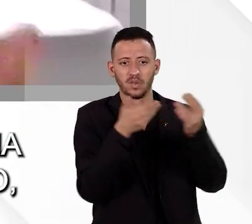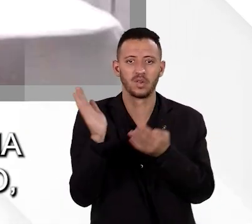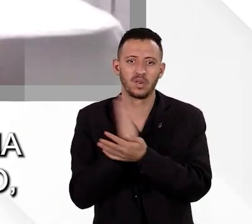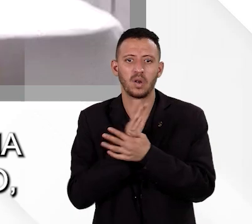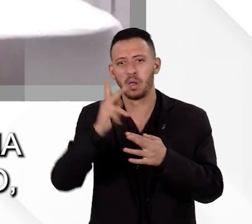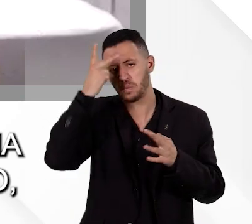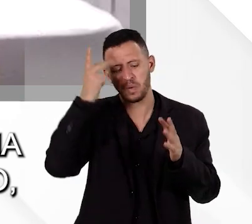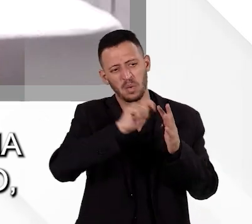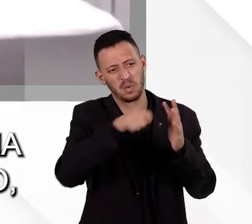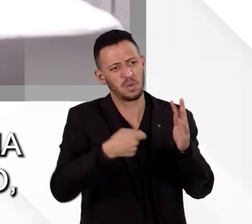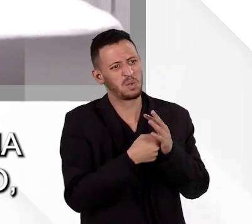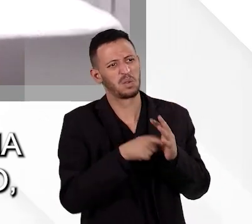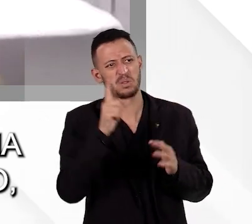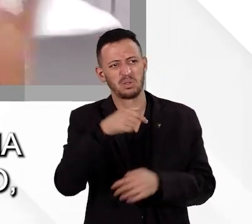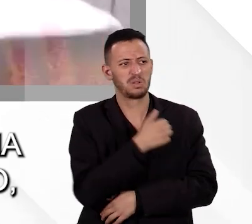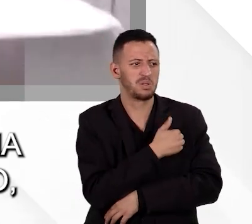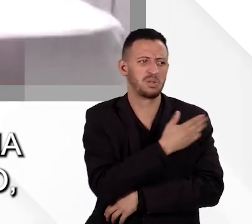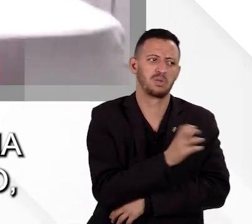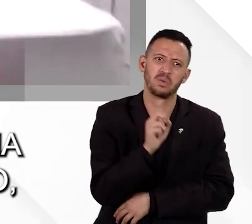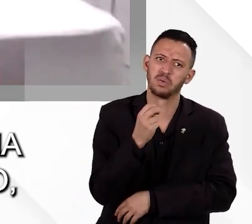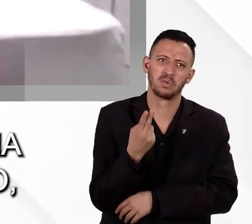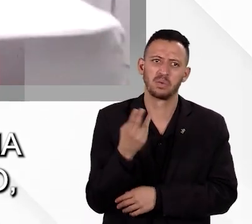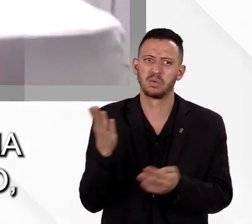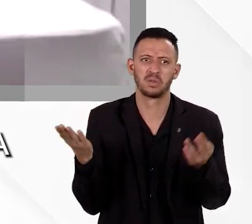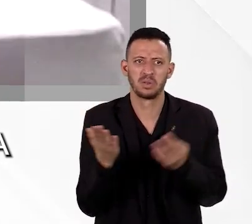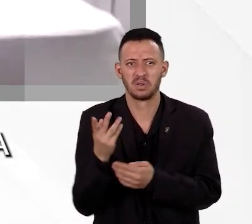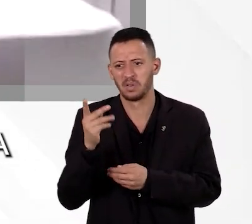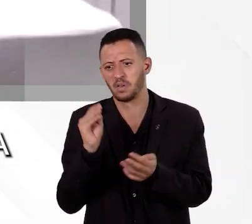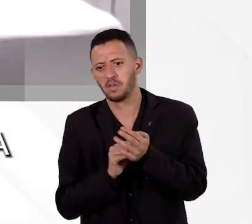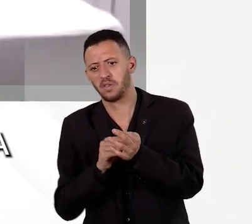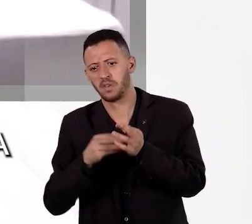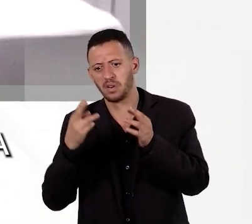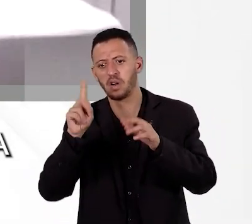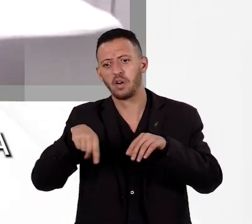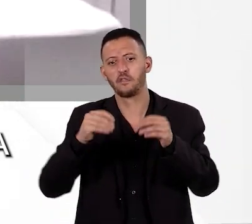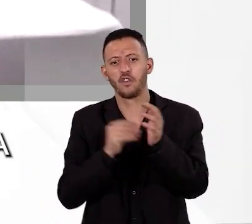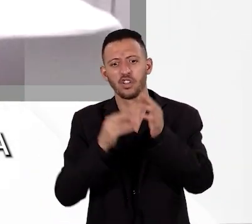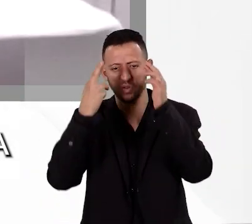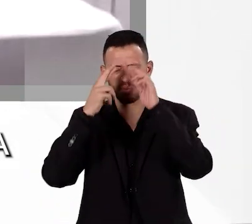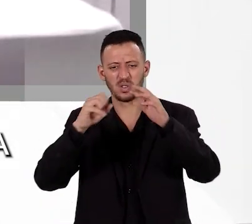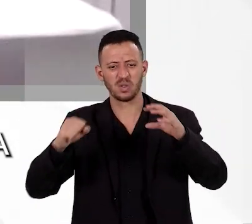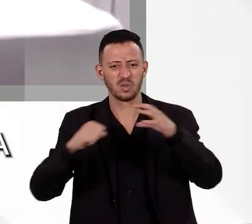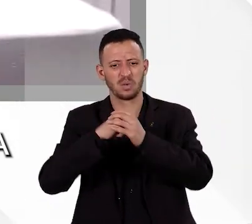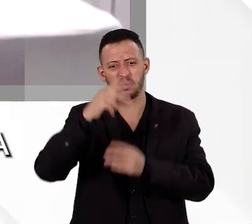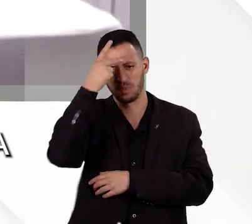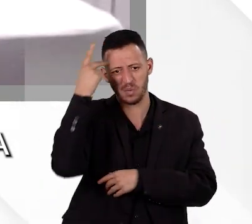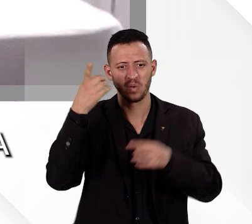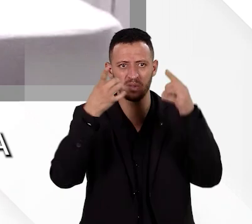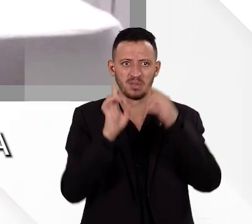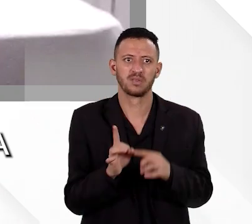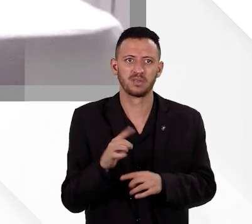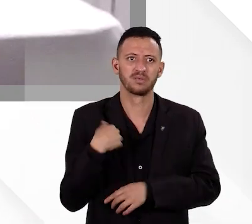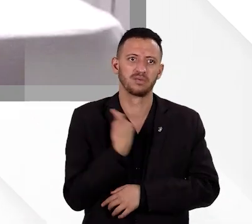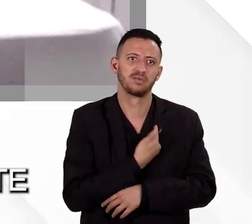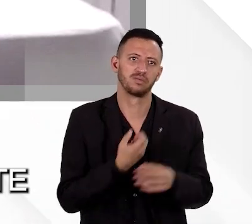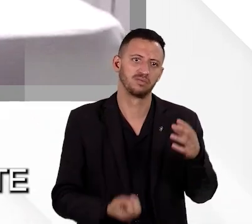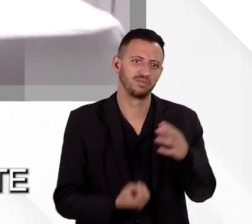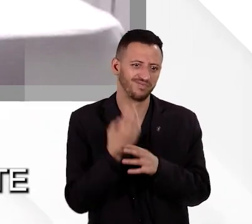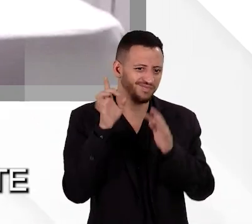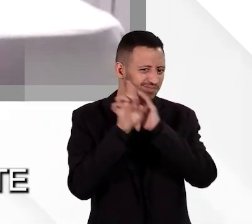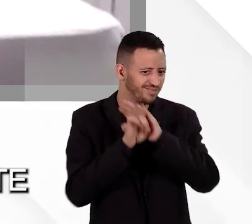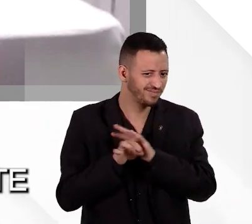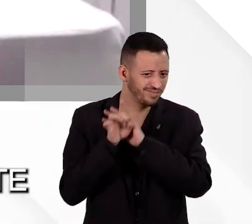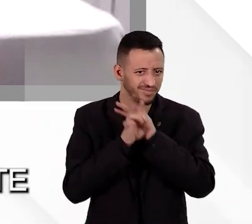gente recebe alguma denúncia, seja de discriminação, seja de descumprimento à cota de pessoas com deficiência, e a